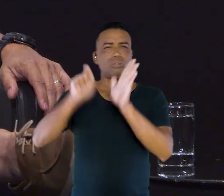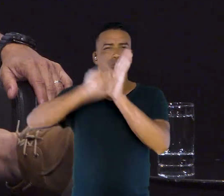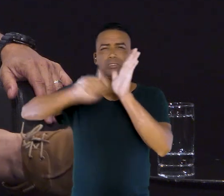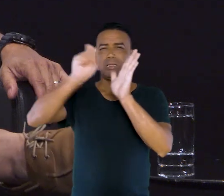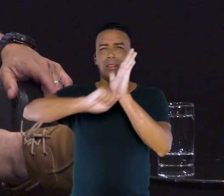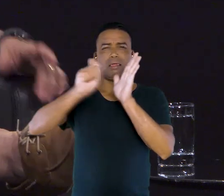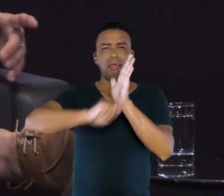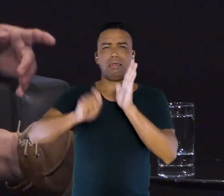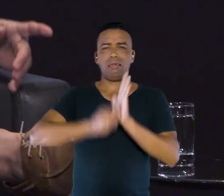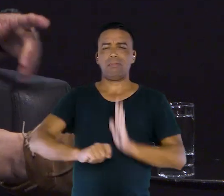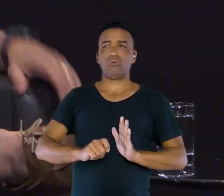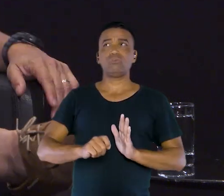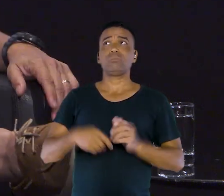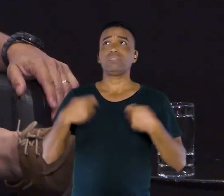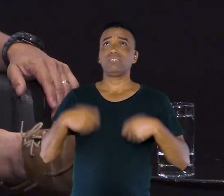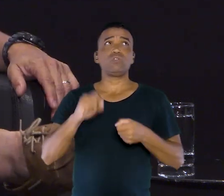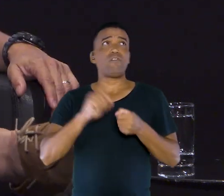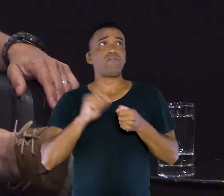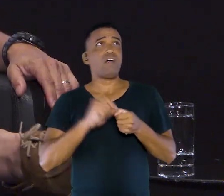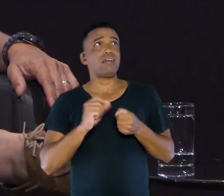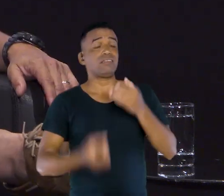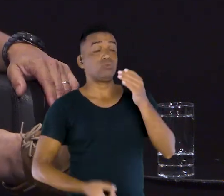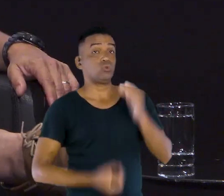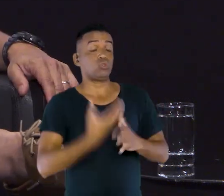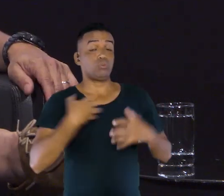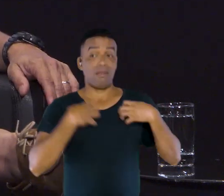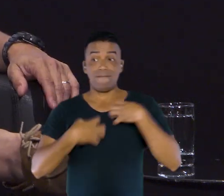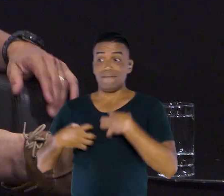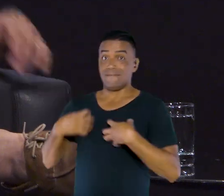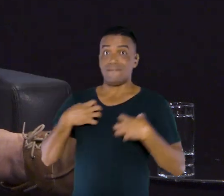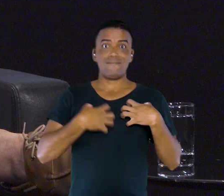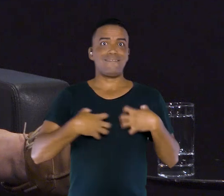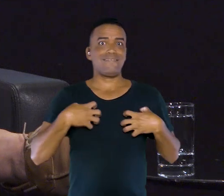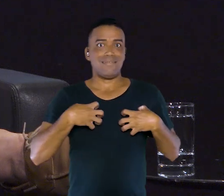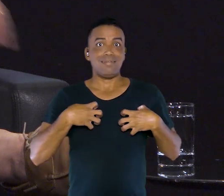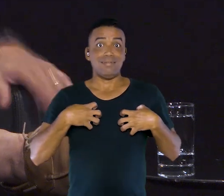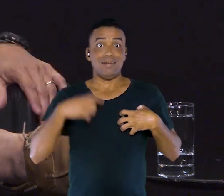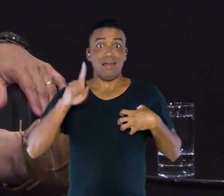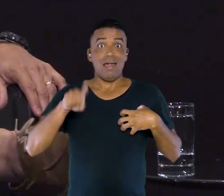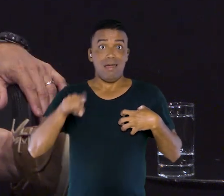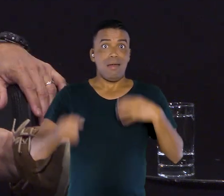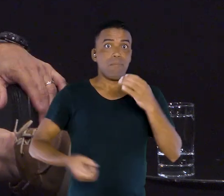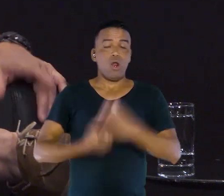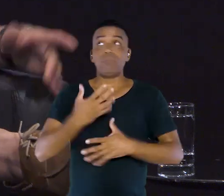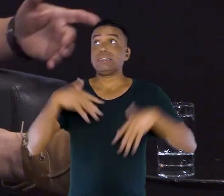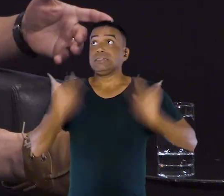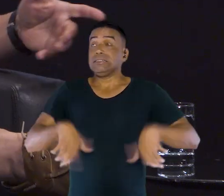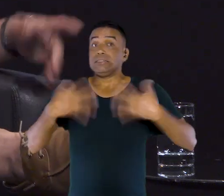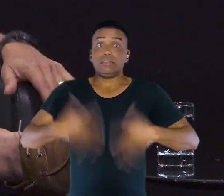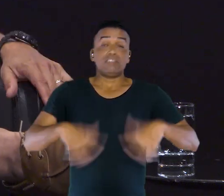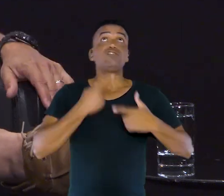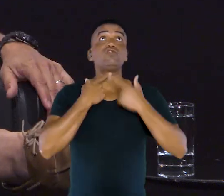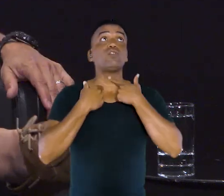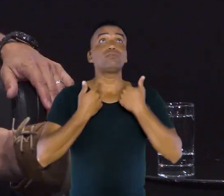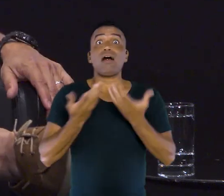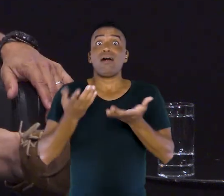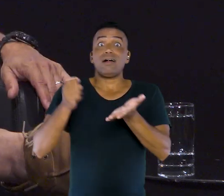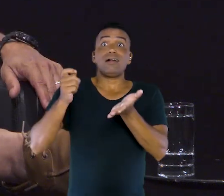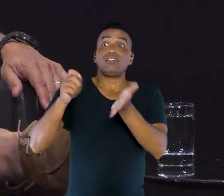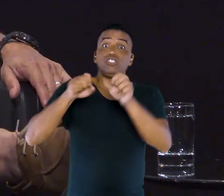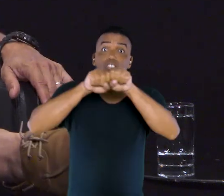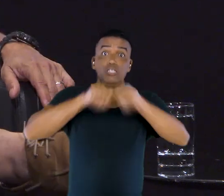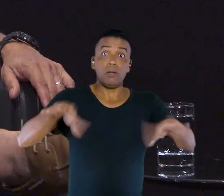né, o manuscrito, eu falei, preciso fazer alguma coisa, e ele surgiu um pouco dessa inquietação, ele é fruto desse quase desespero, eu acho que a gente,